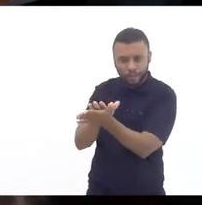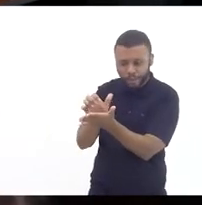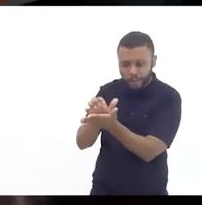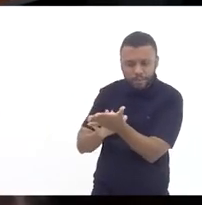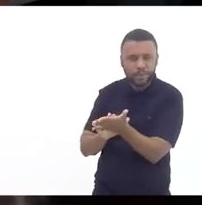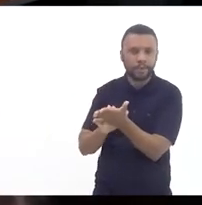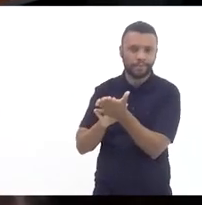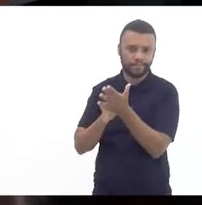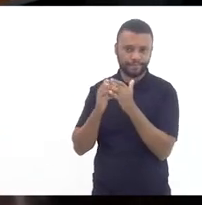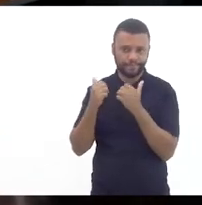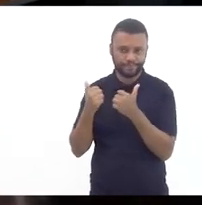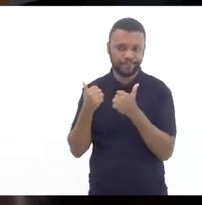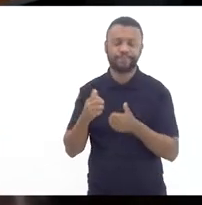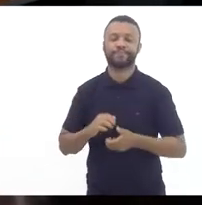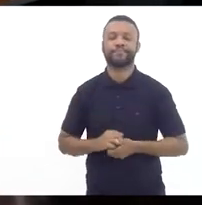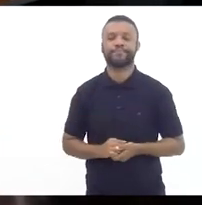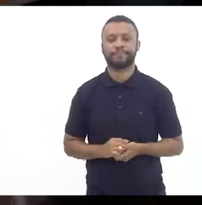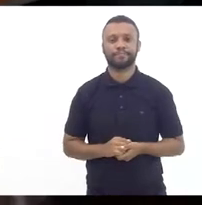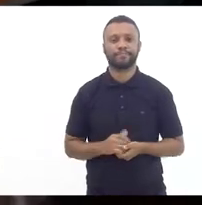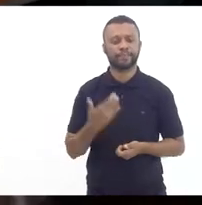relação...